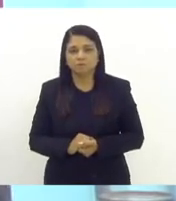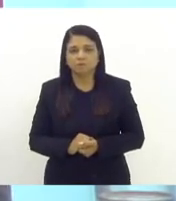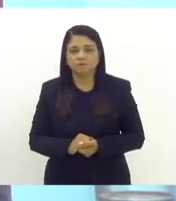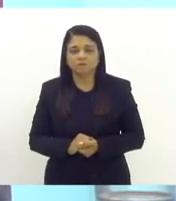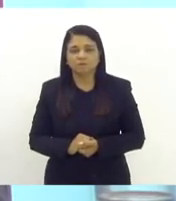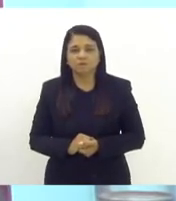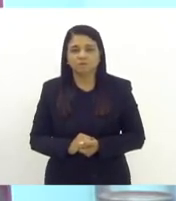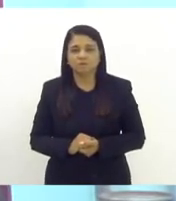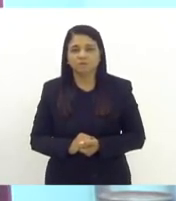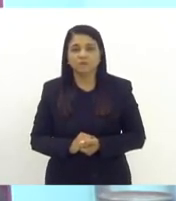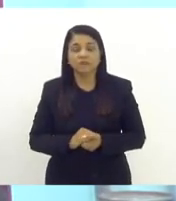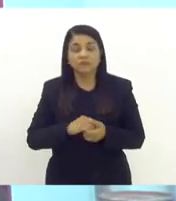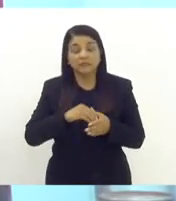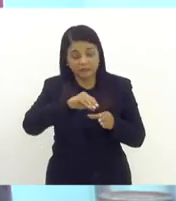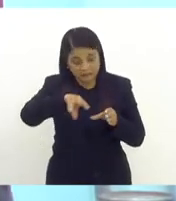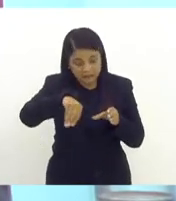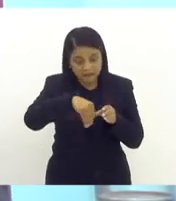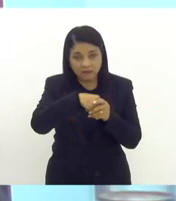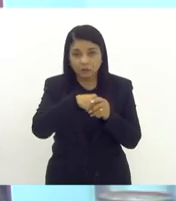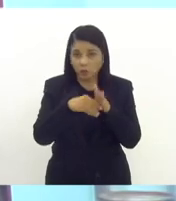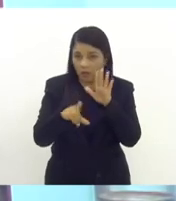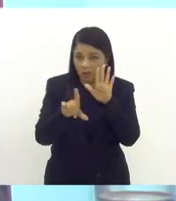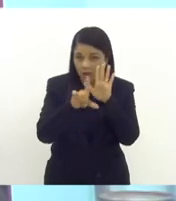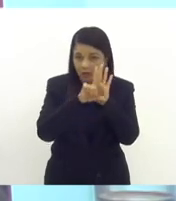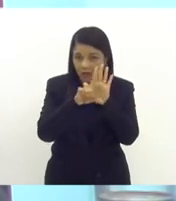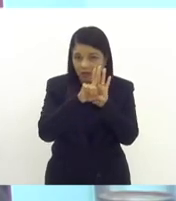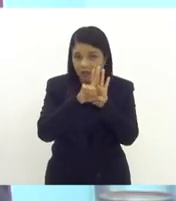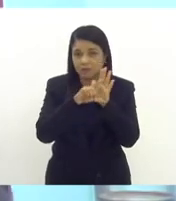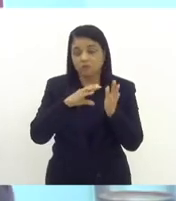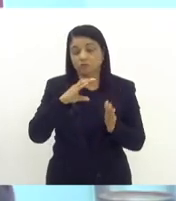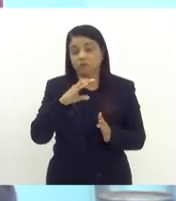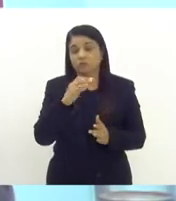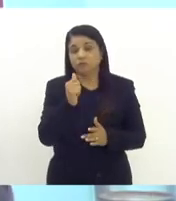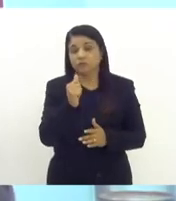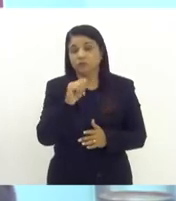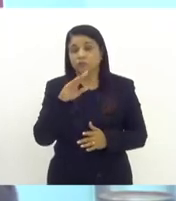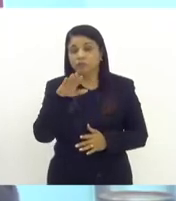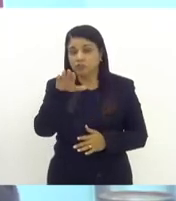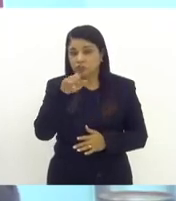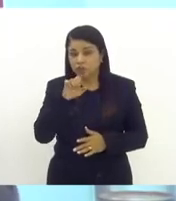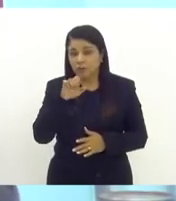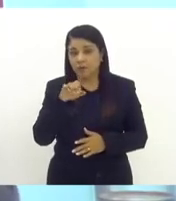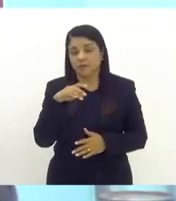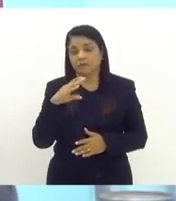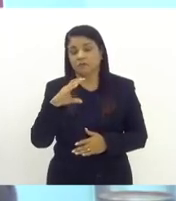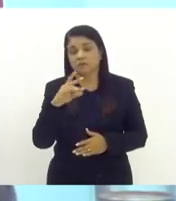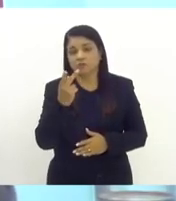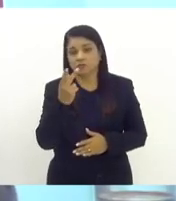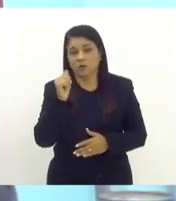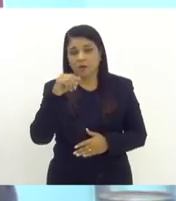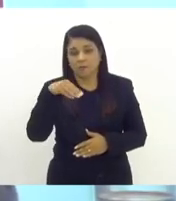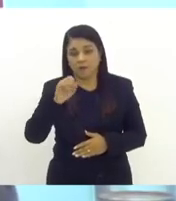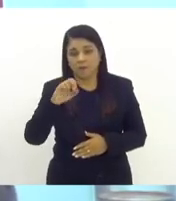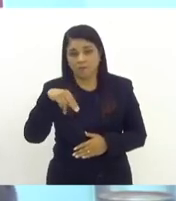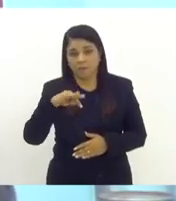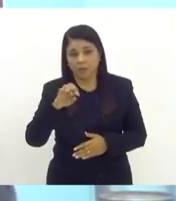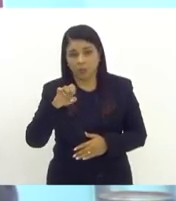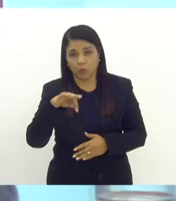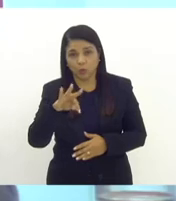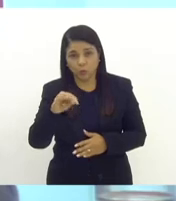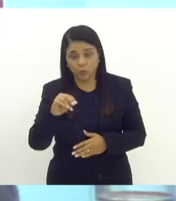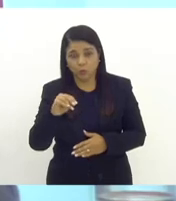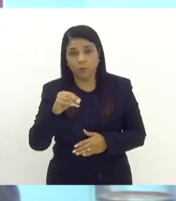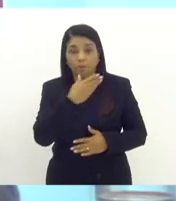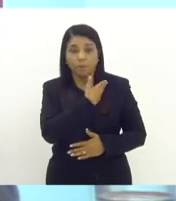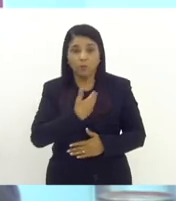dentro dessa lei inclusive vocês vão ter o chamamento público que vocês muitas vezes ouvem e não tem o conceito